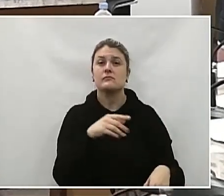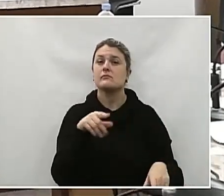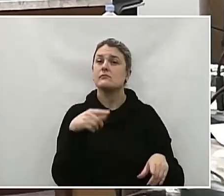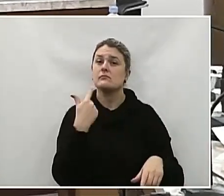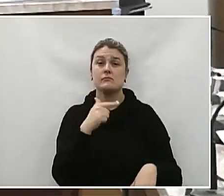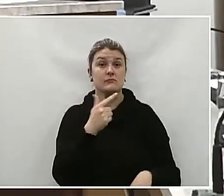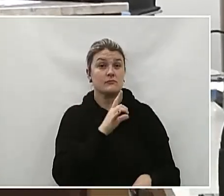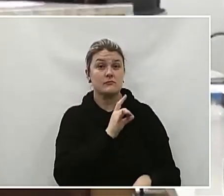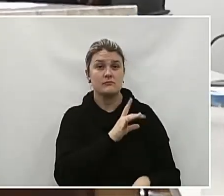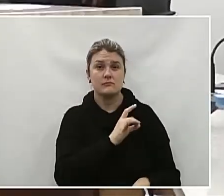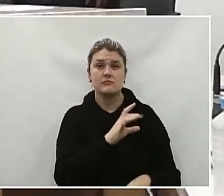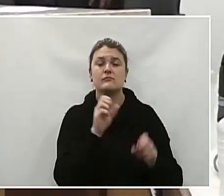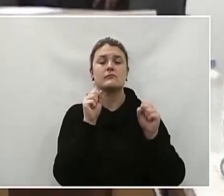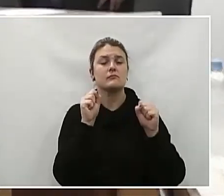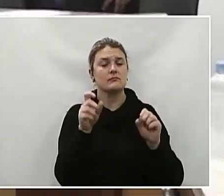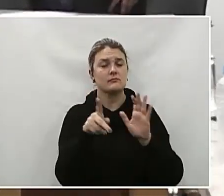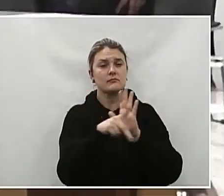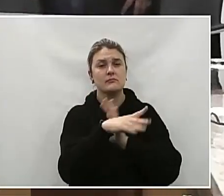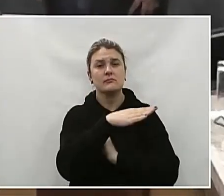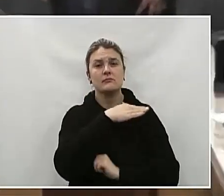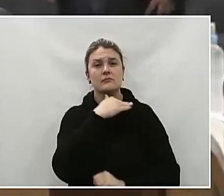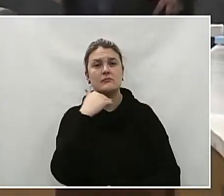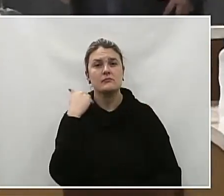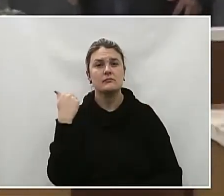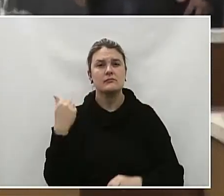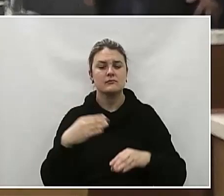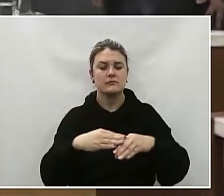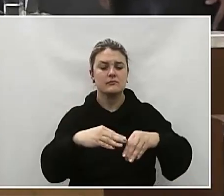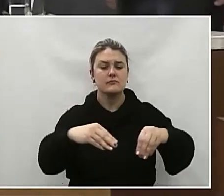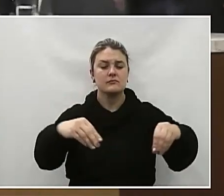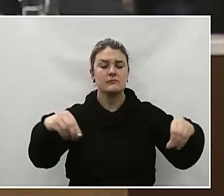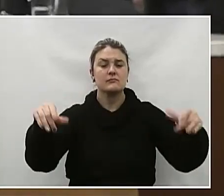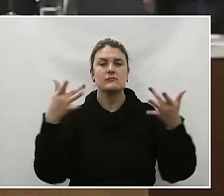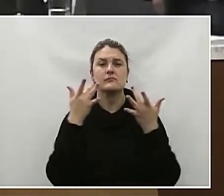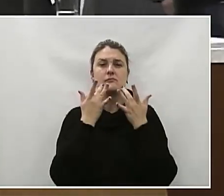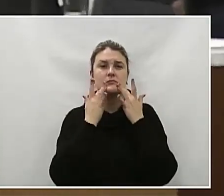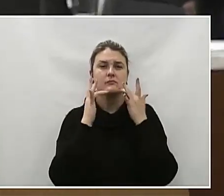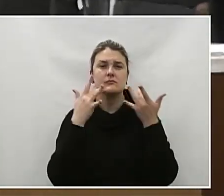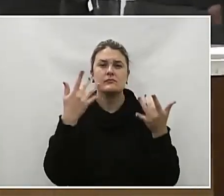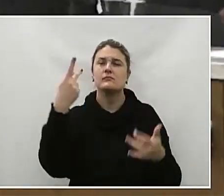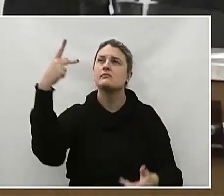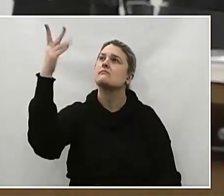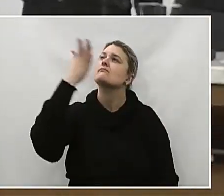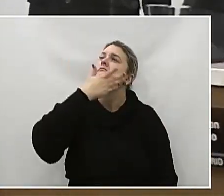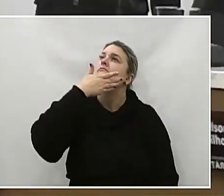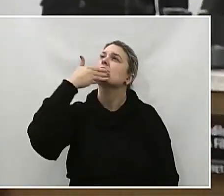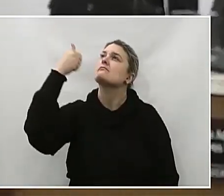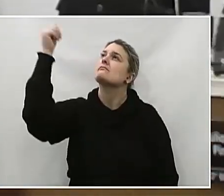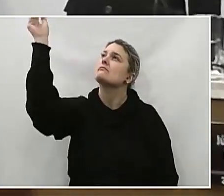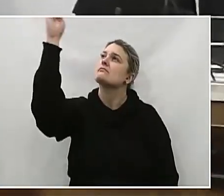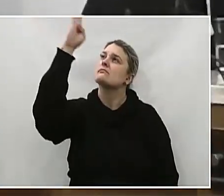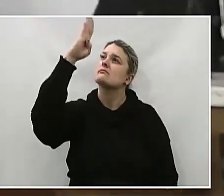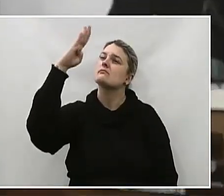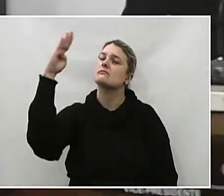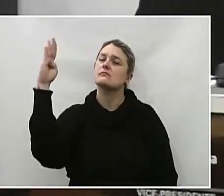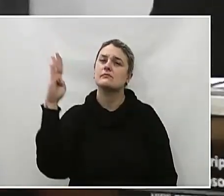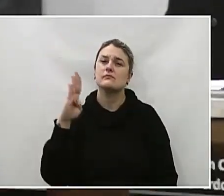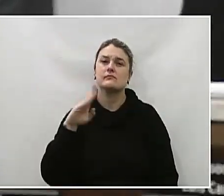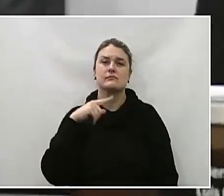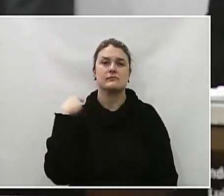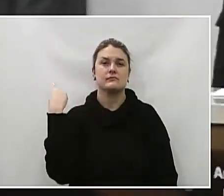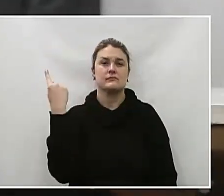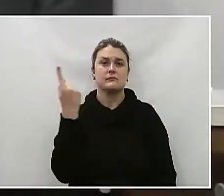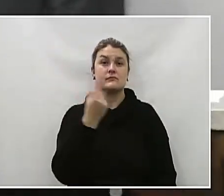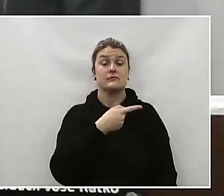Nem tem ninguém que adora a própria morte E terra adorada, entre outras mil, é pro Brasil, ó